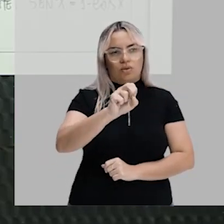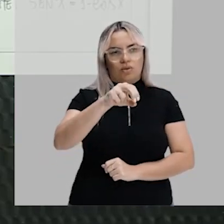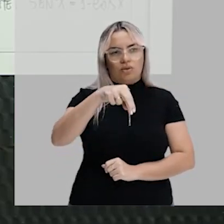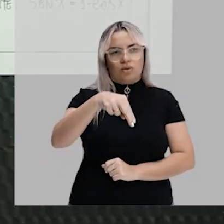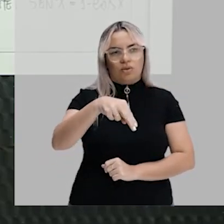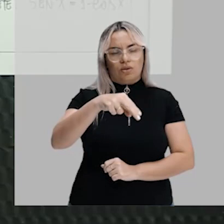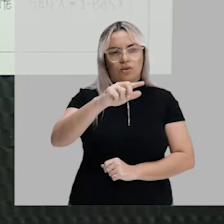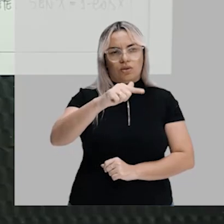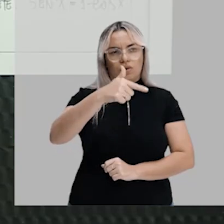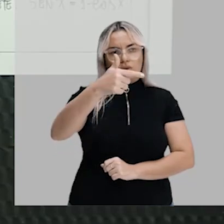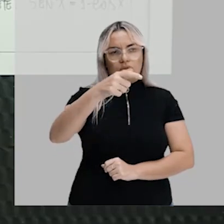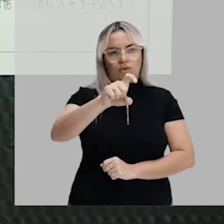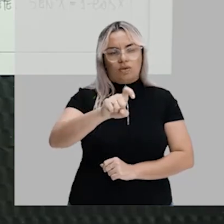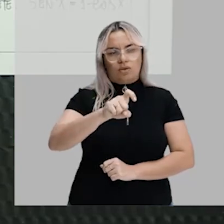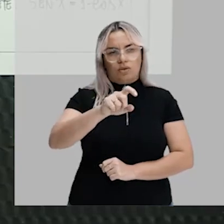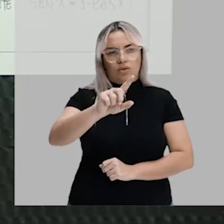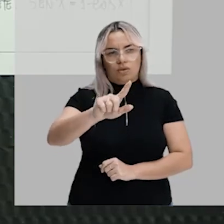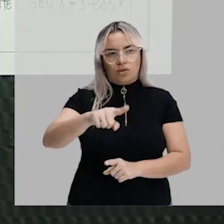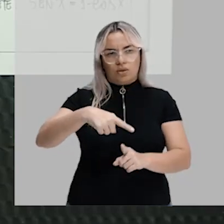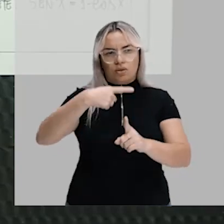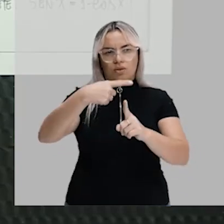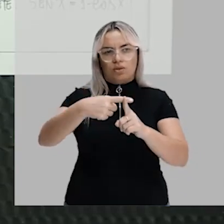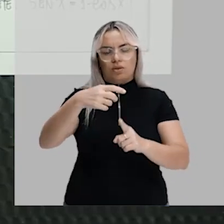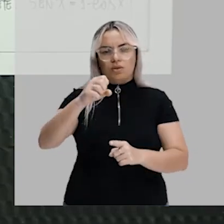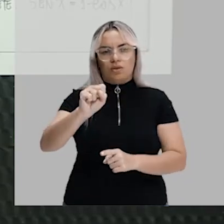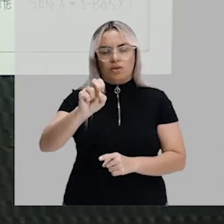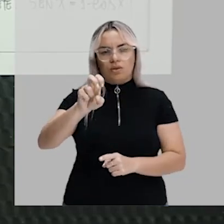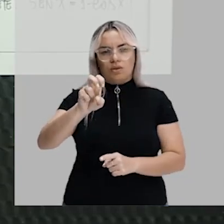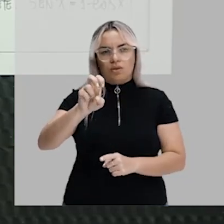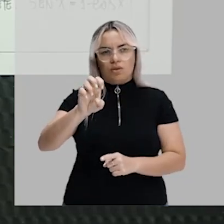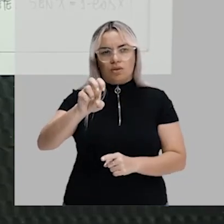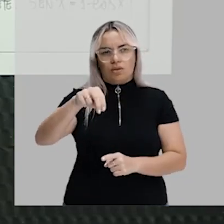x + seno X